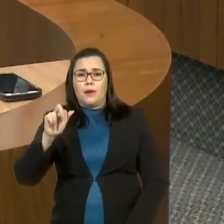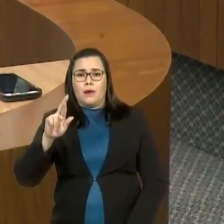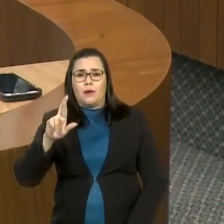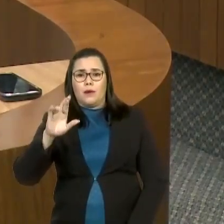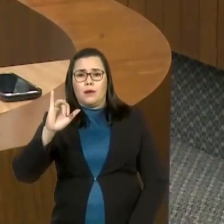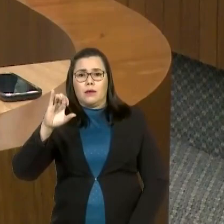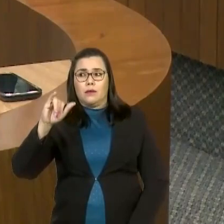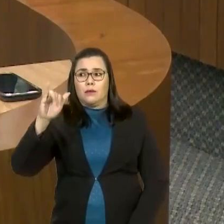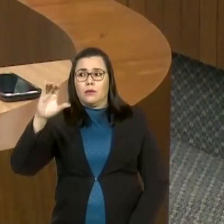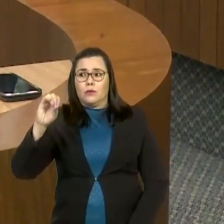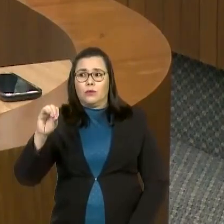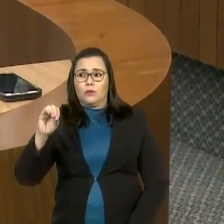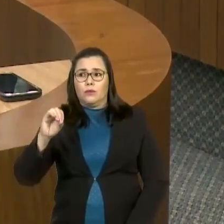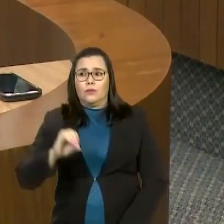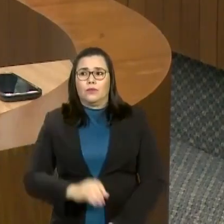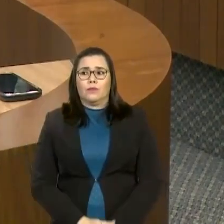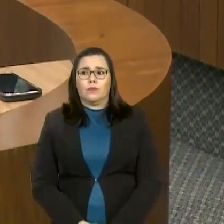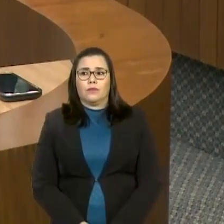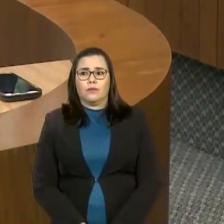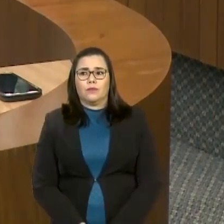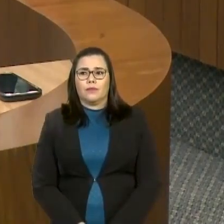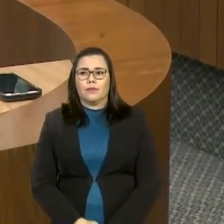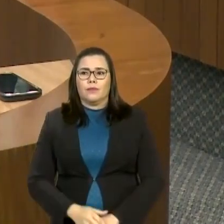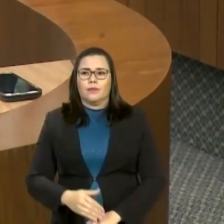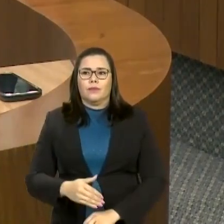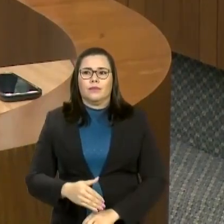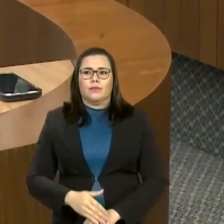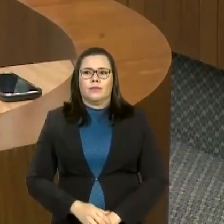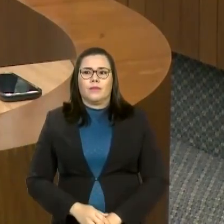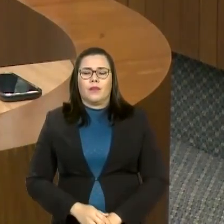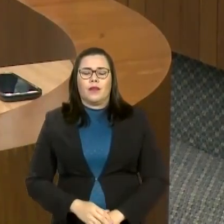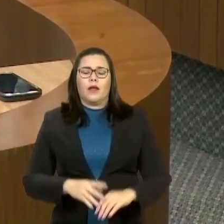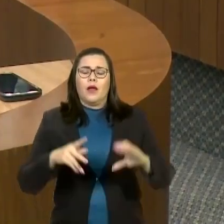de urgência a recuperação asfáltica da